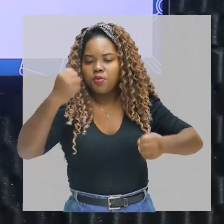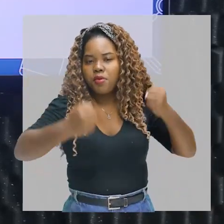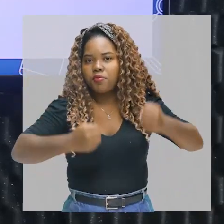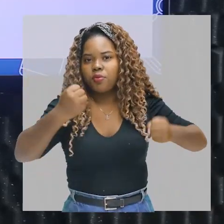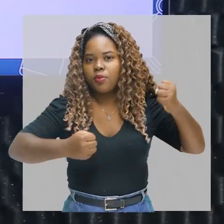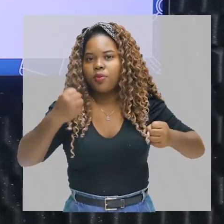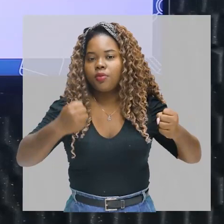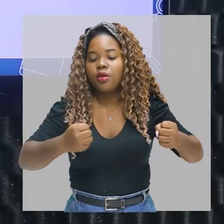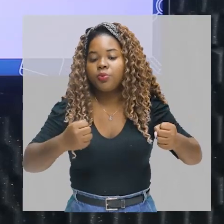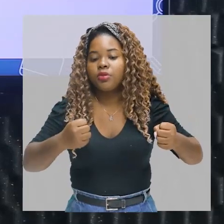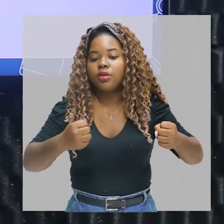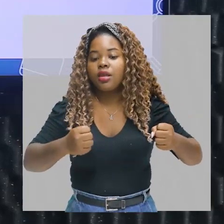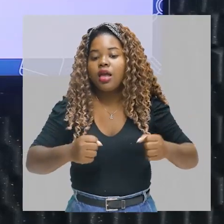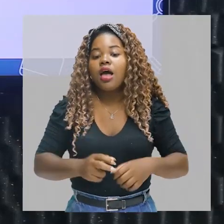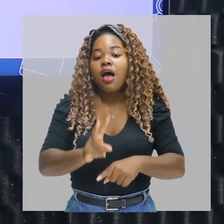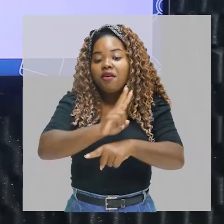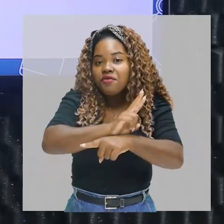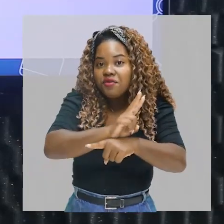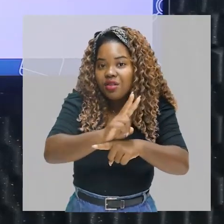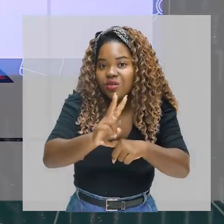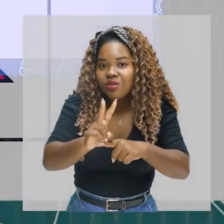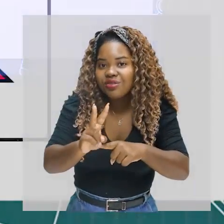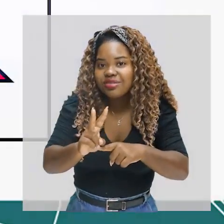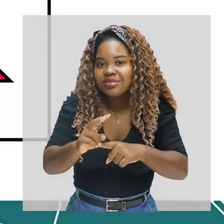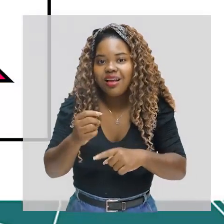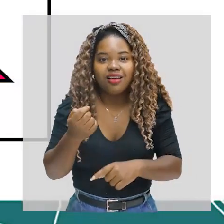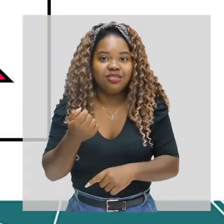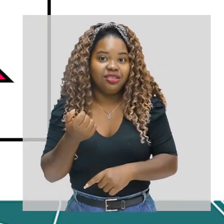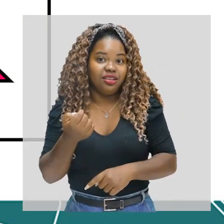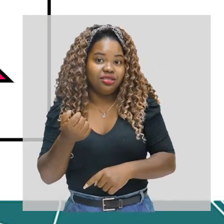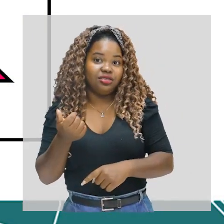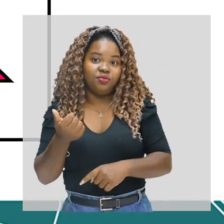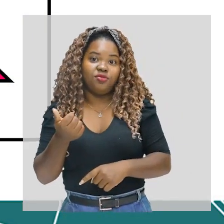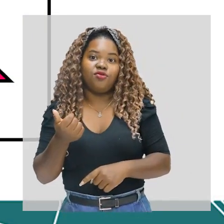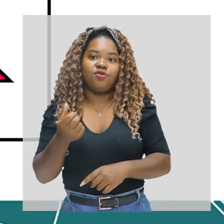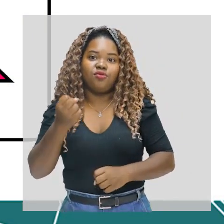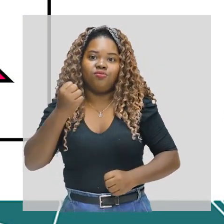tem que baixar a velocidade na qual você vai correr esses 10 km.